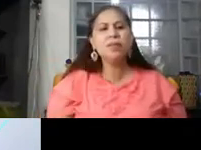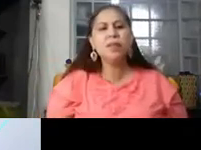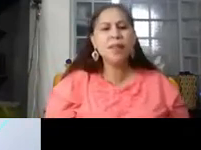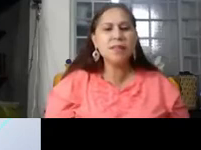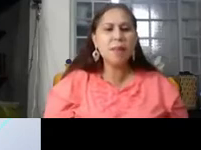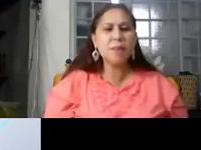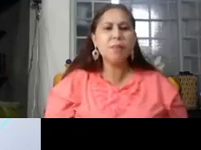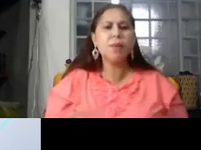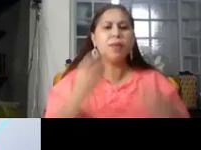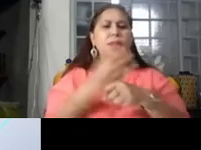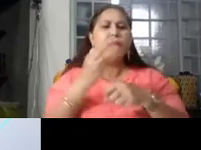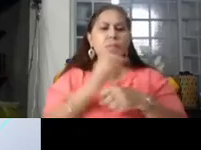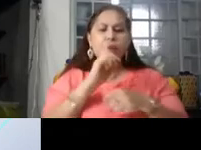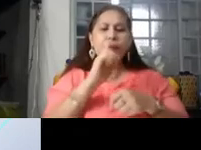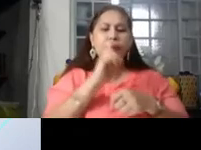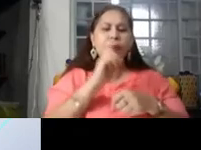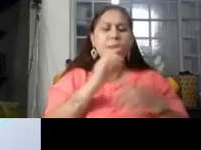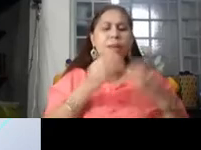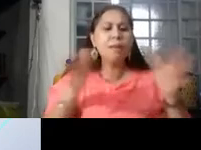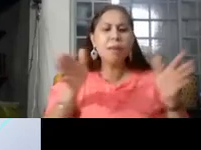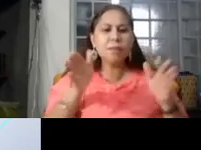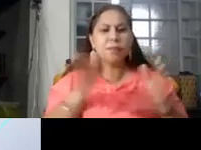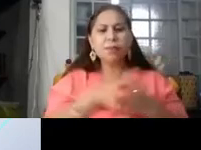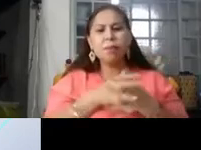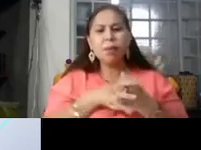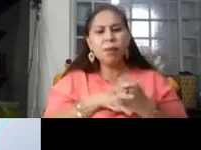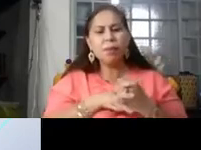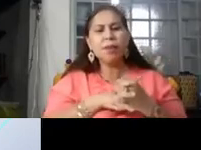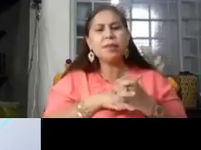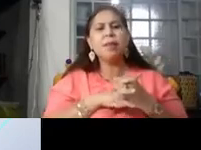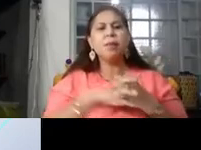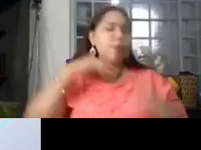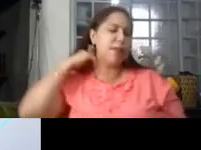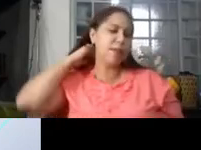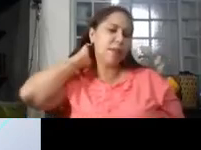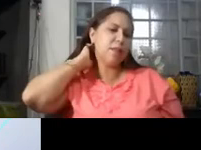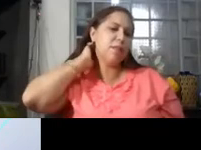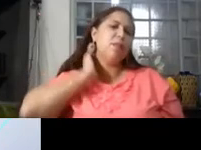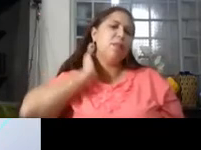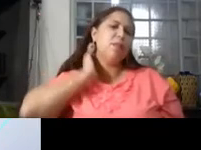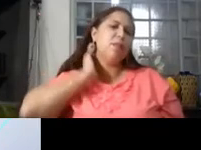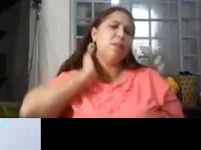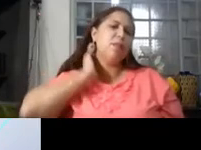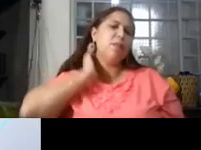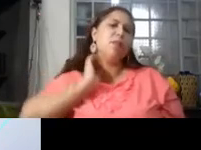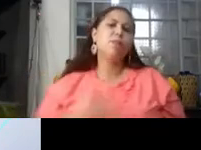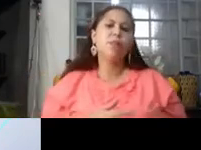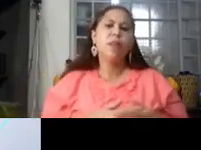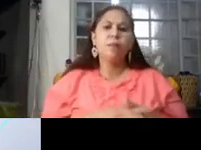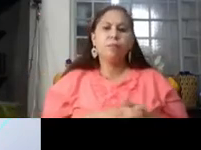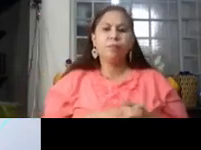seu WhatsApp, pode abrir aí mesmo, tá bom? Abre o WhatsApp compartilhando.